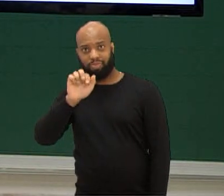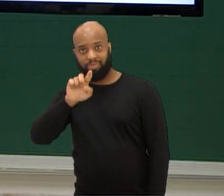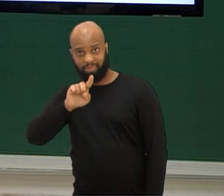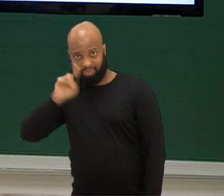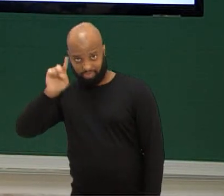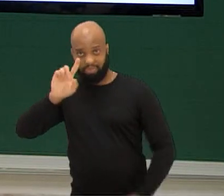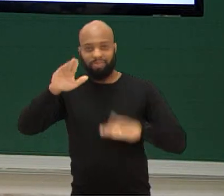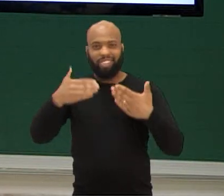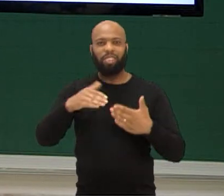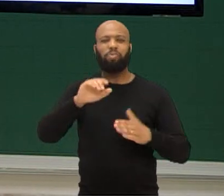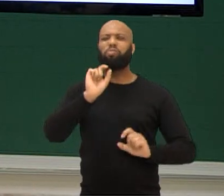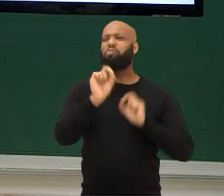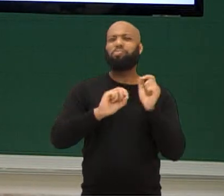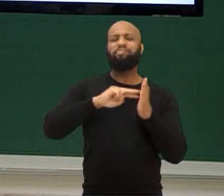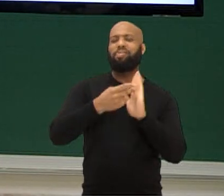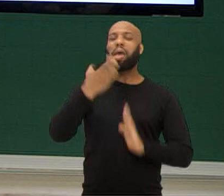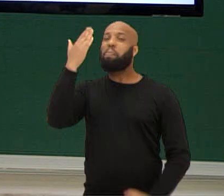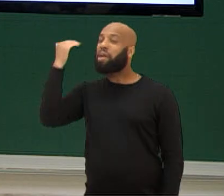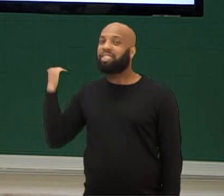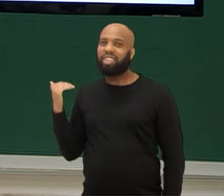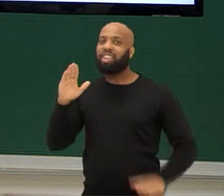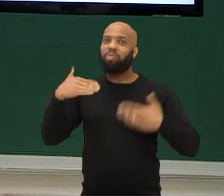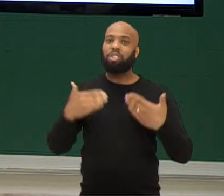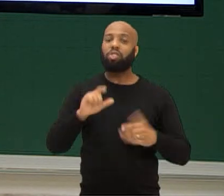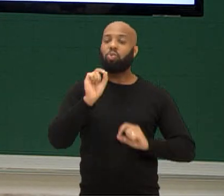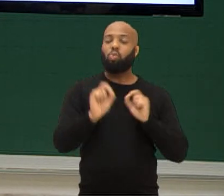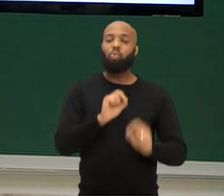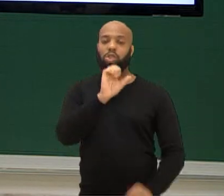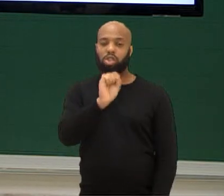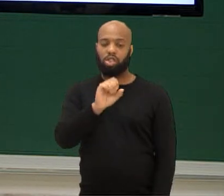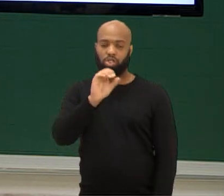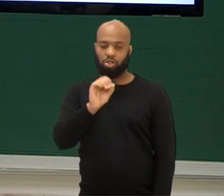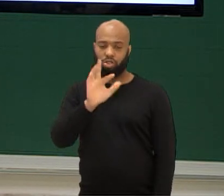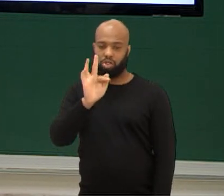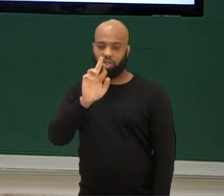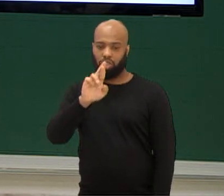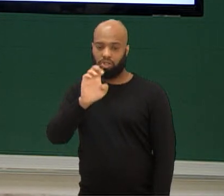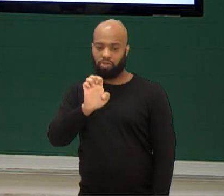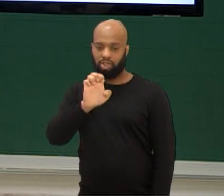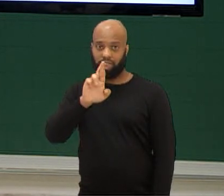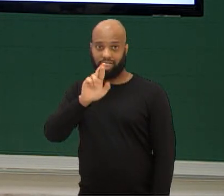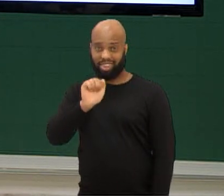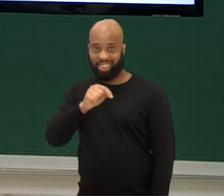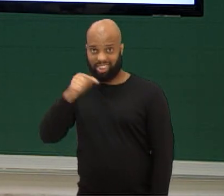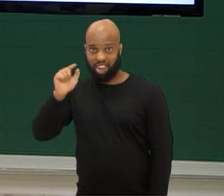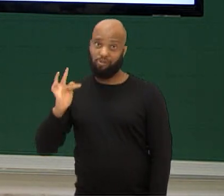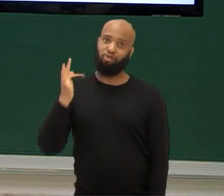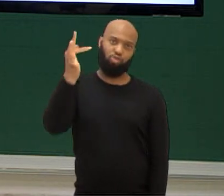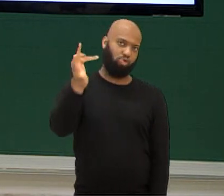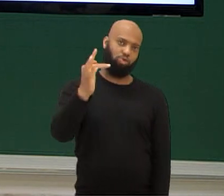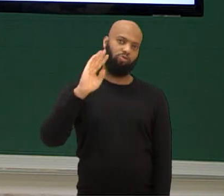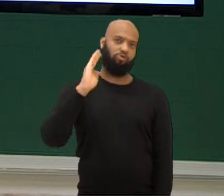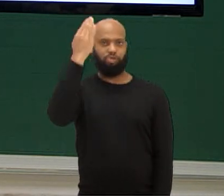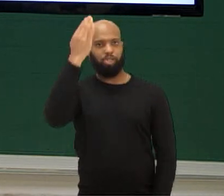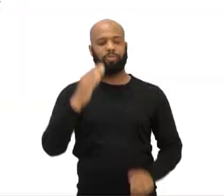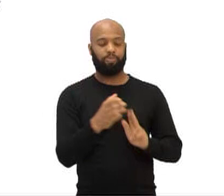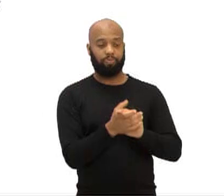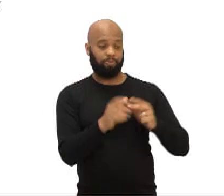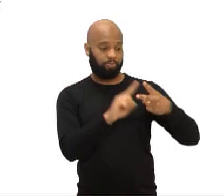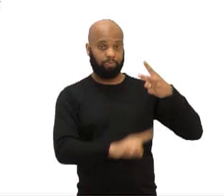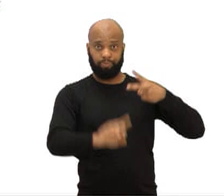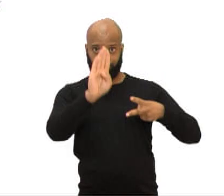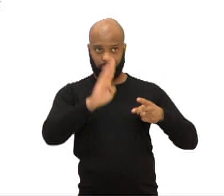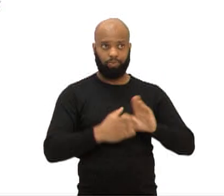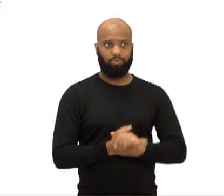gente? Então, não podemos traduzir por sofrerá, porque o verbo sofrerá está no futuro. Então, por isso ela é falsa. A letra B.